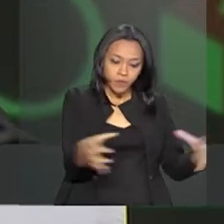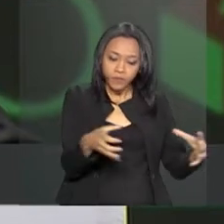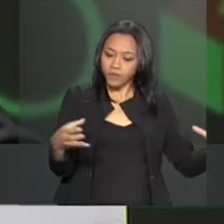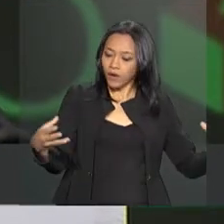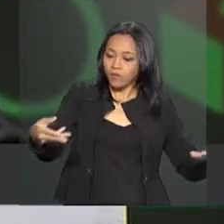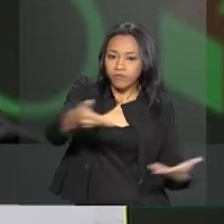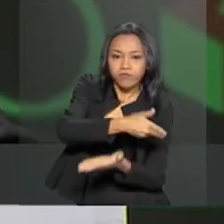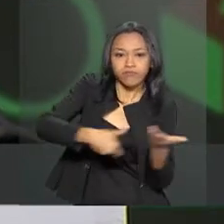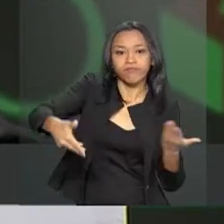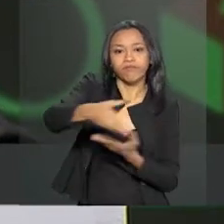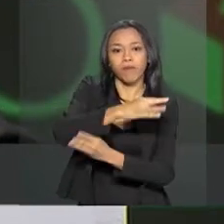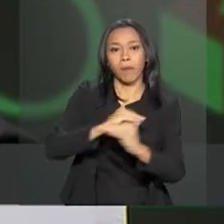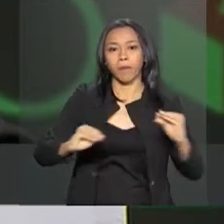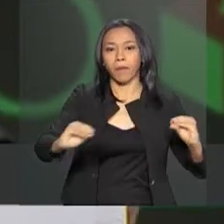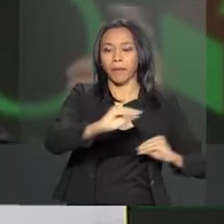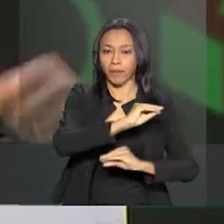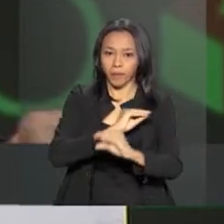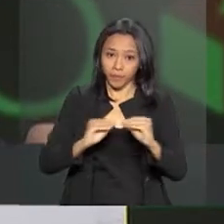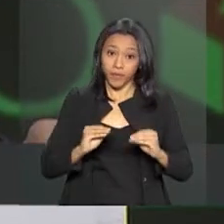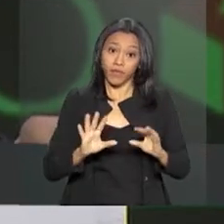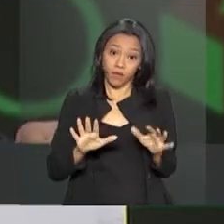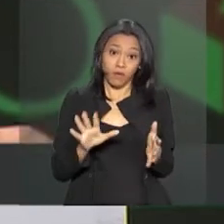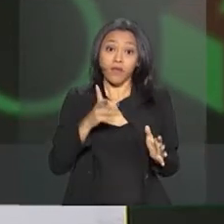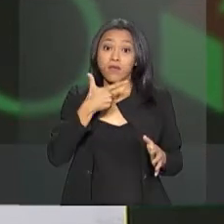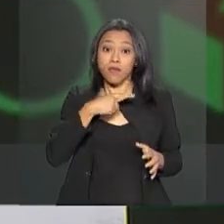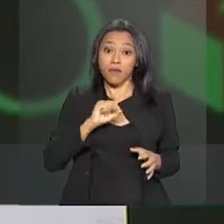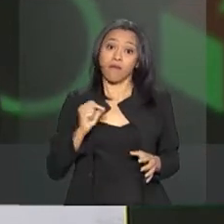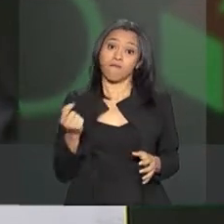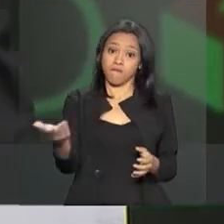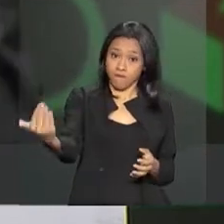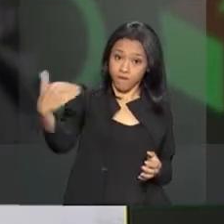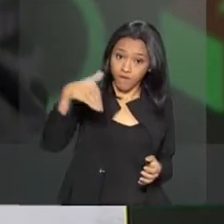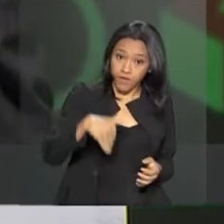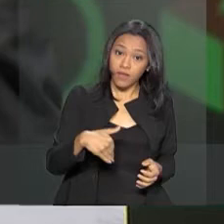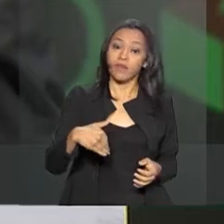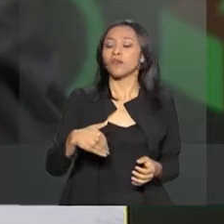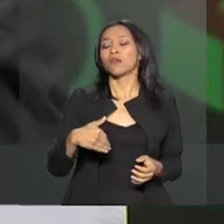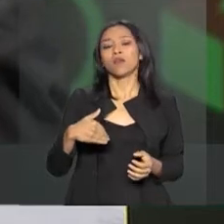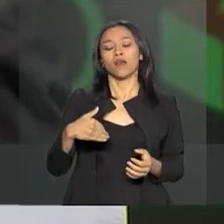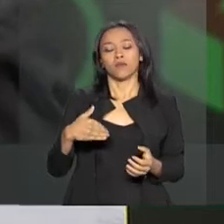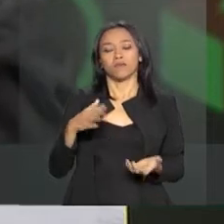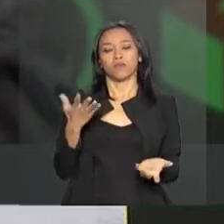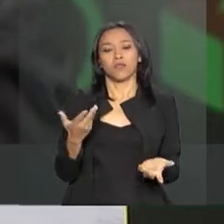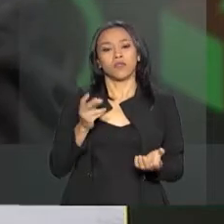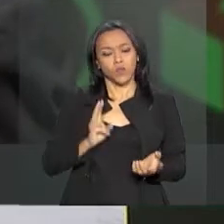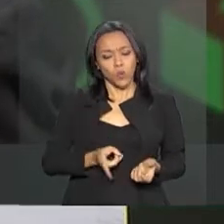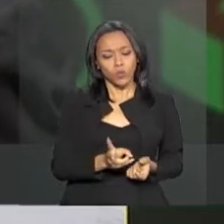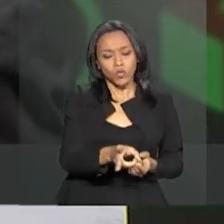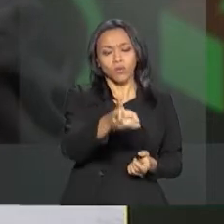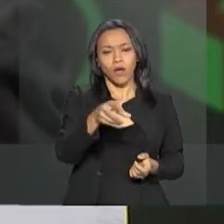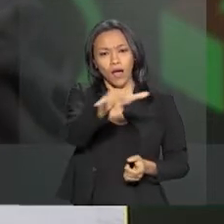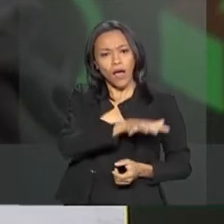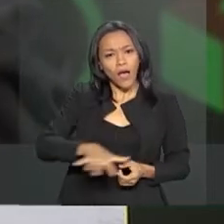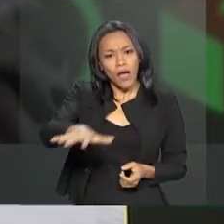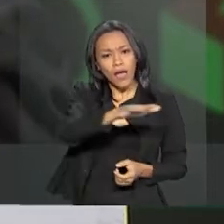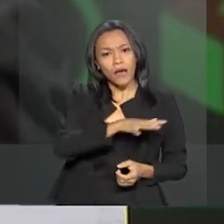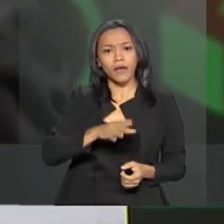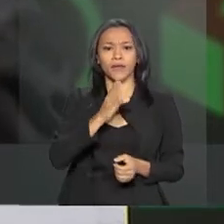tanto, eu direi que quem vem aí deve continuar a prestigiar o setor de biocombustível como